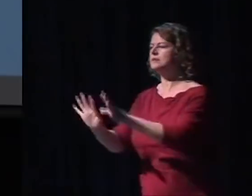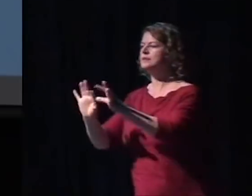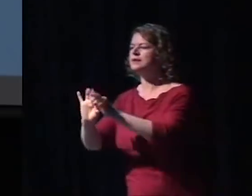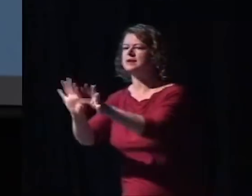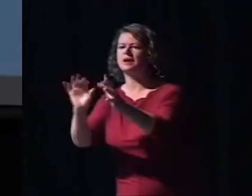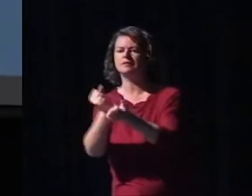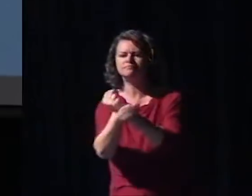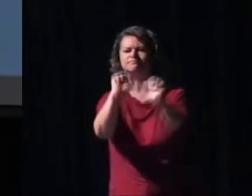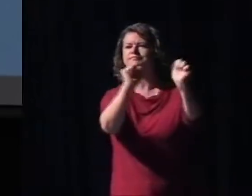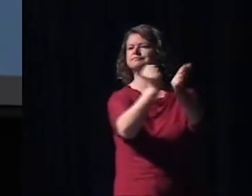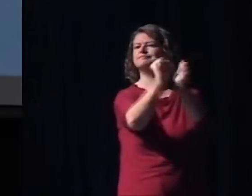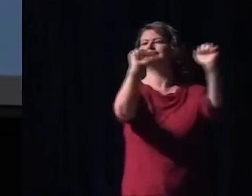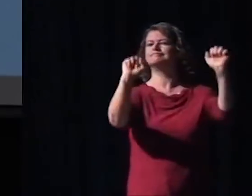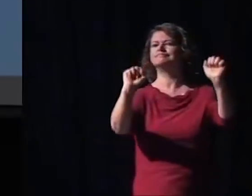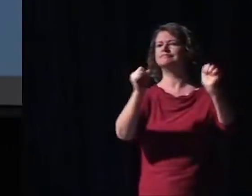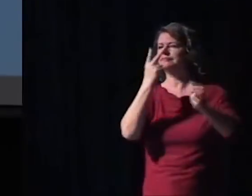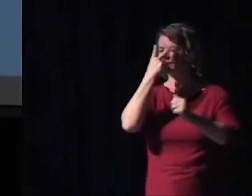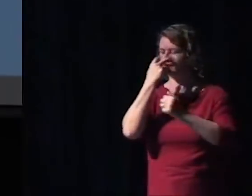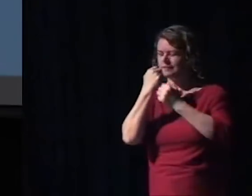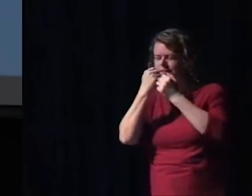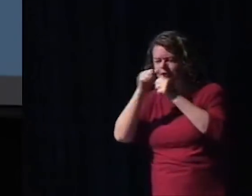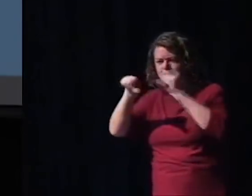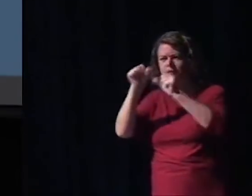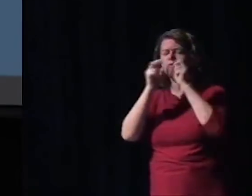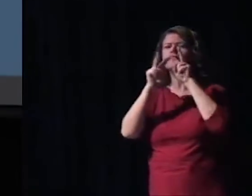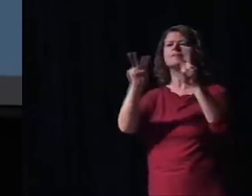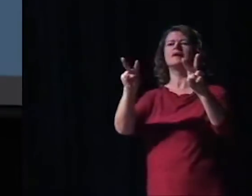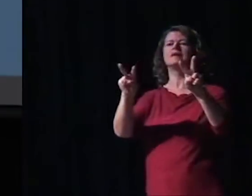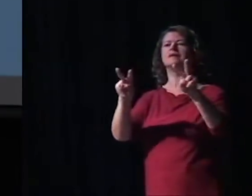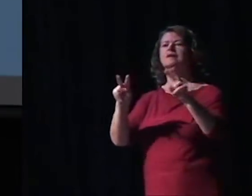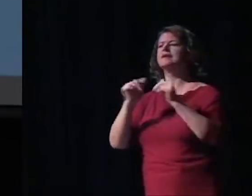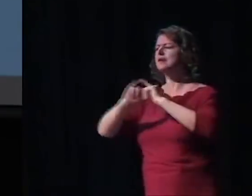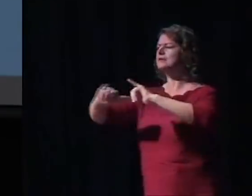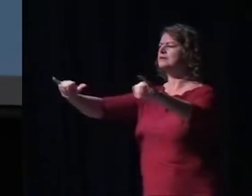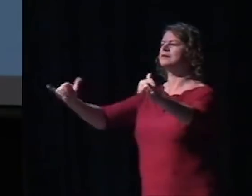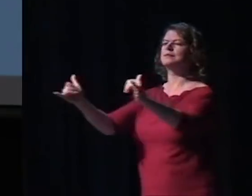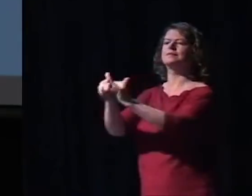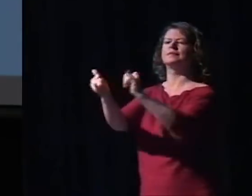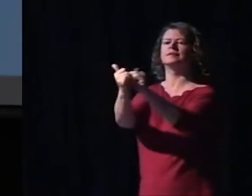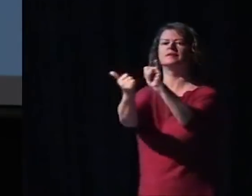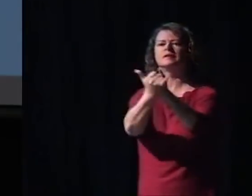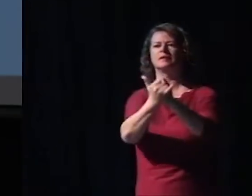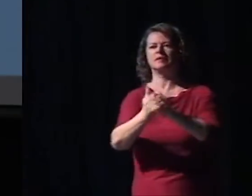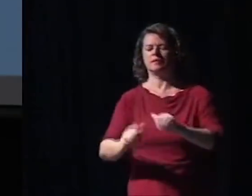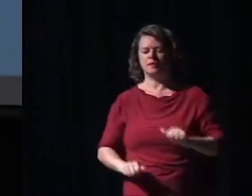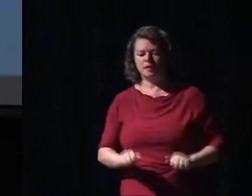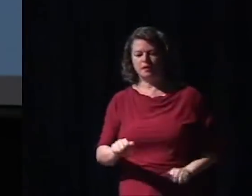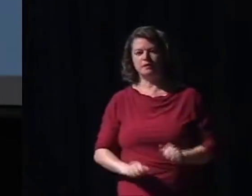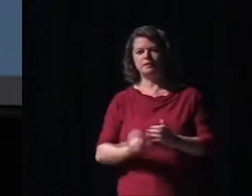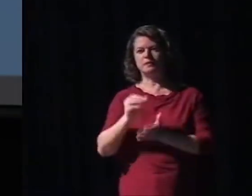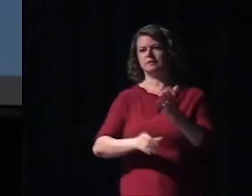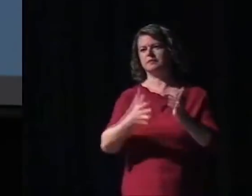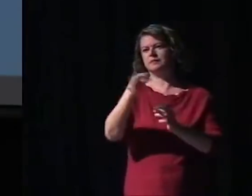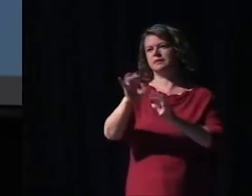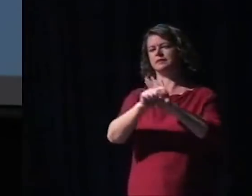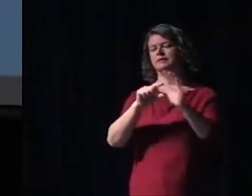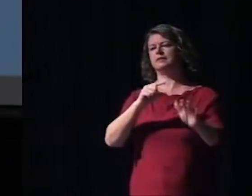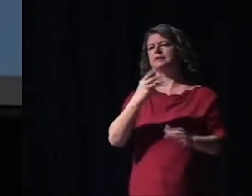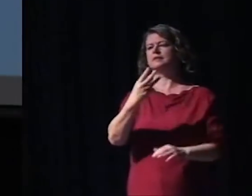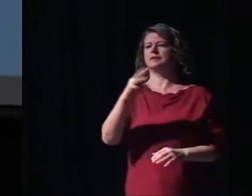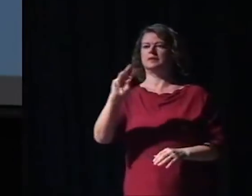pôr liberdade aos oprimidos, para dar vista aos cegos e para anunciar o ano do perdão. Em Atos 10:38, a Bíblia diz como